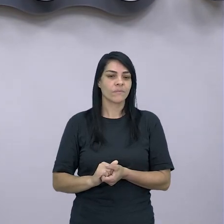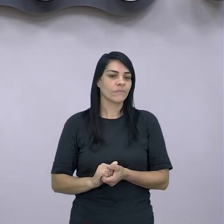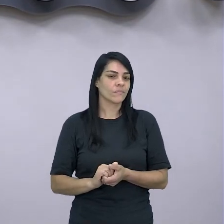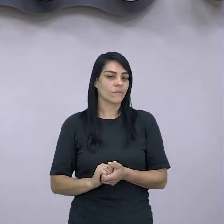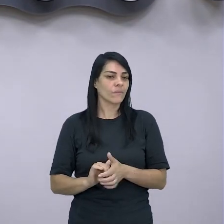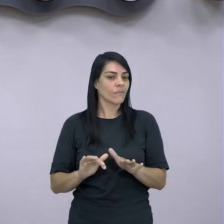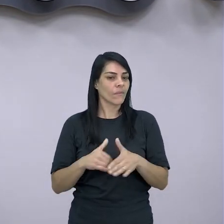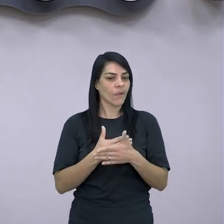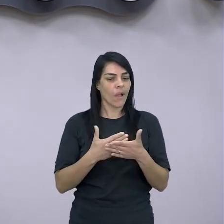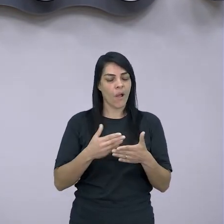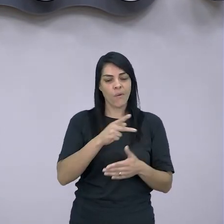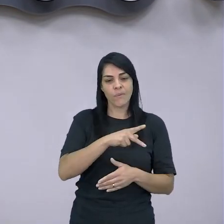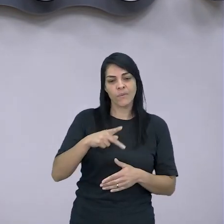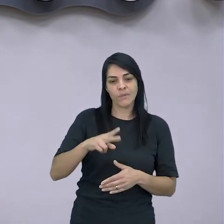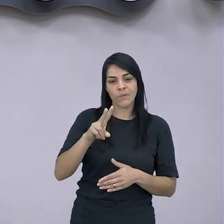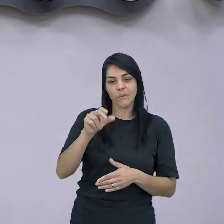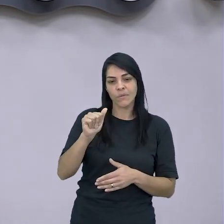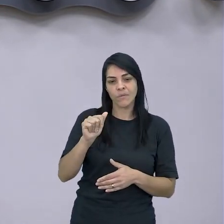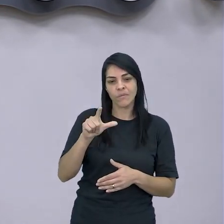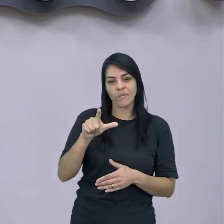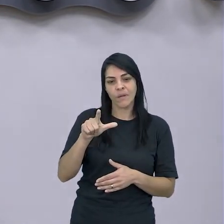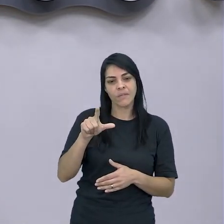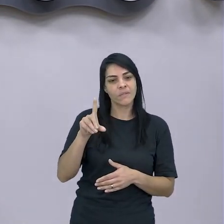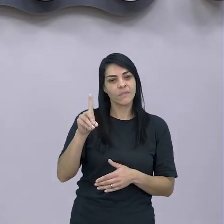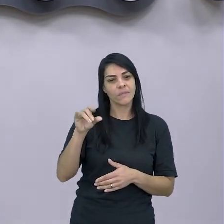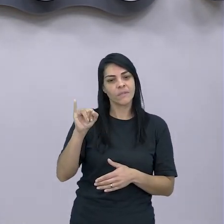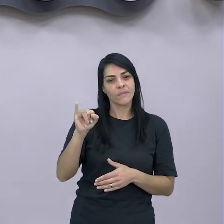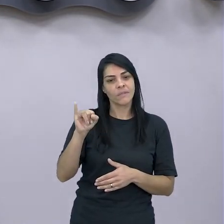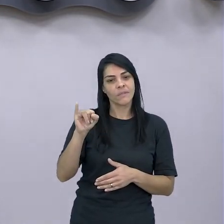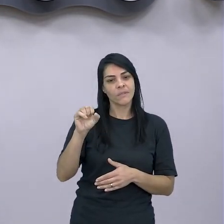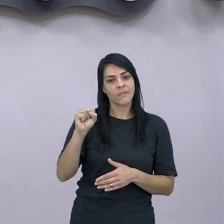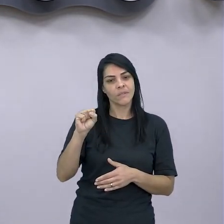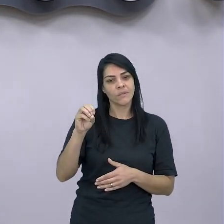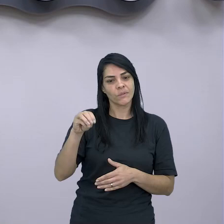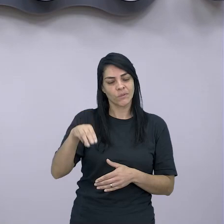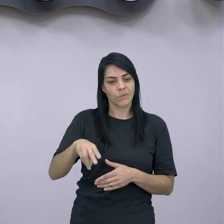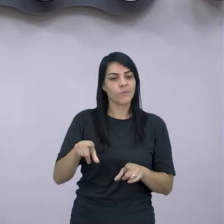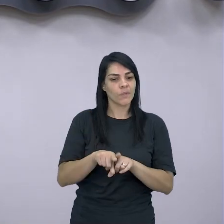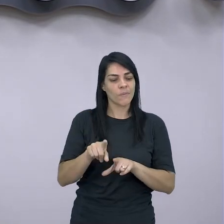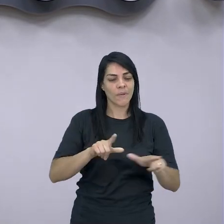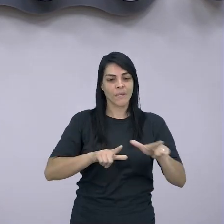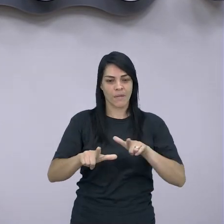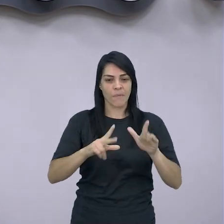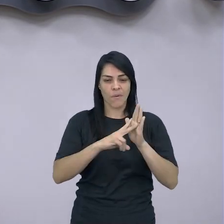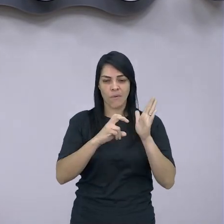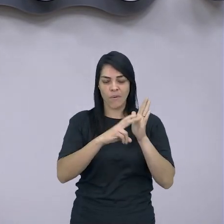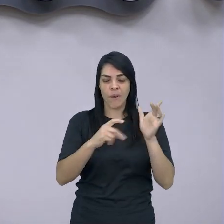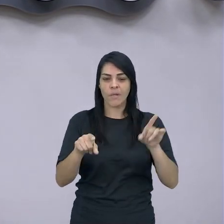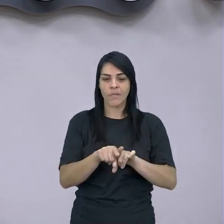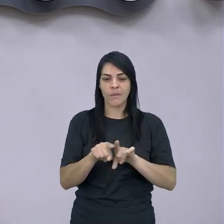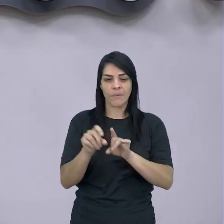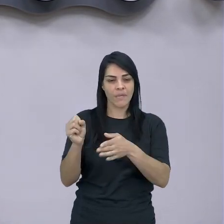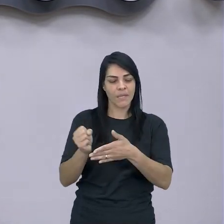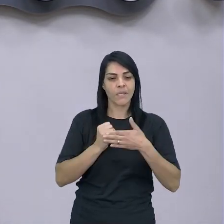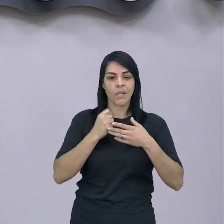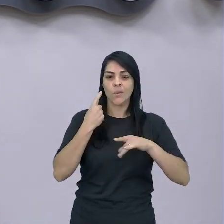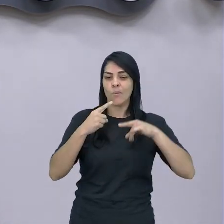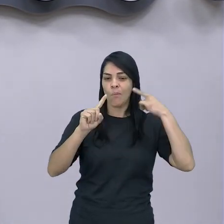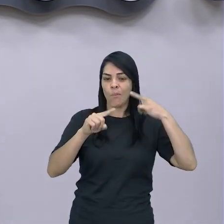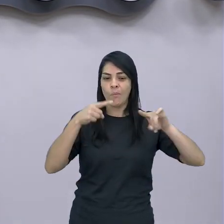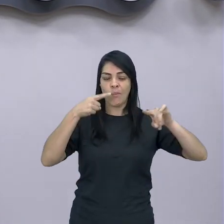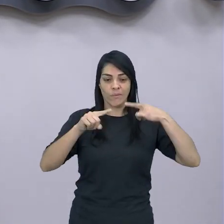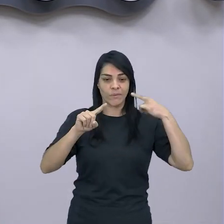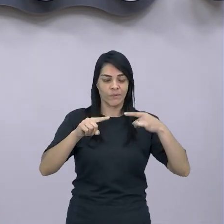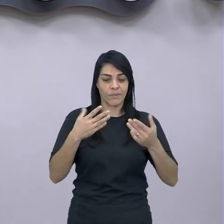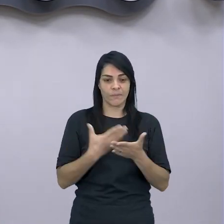professor Vadson Pereira sugeriu também trabalhar os vocabulários, né, e também trazendo músicas, né,